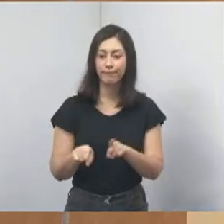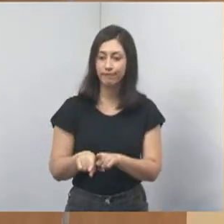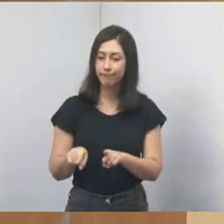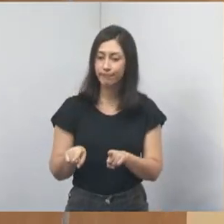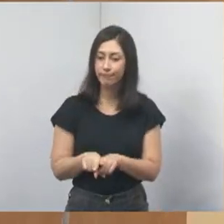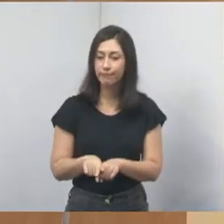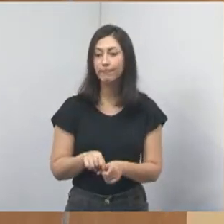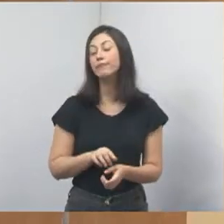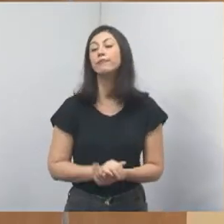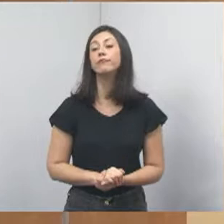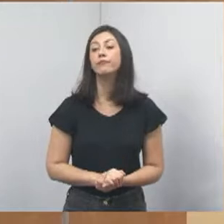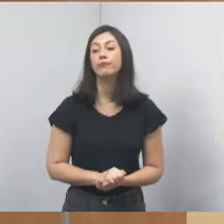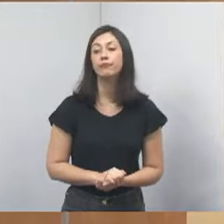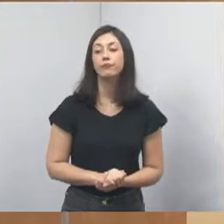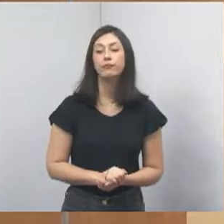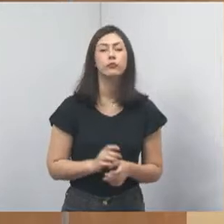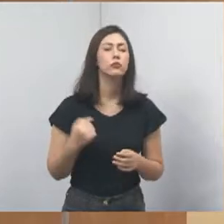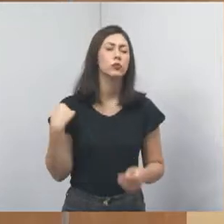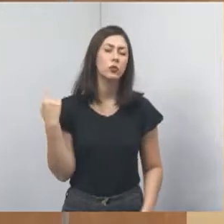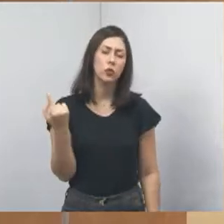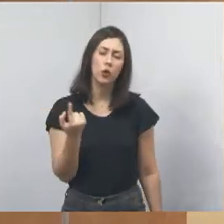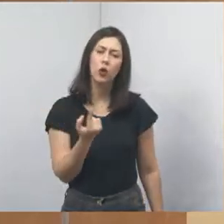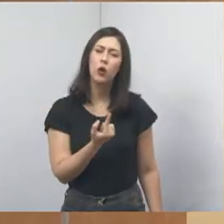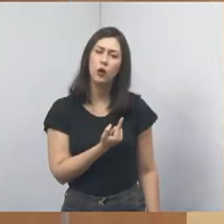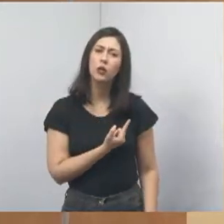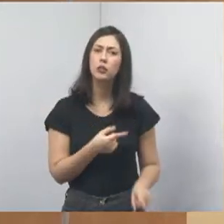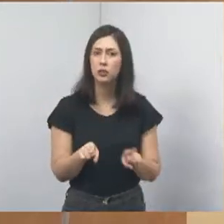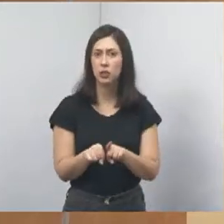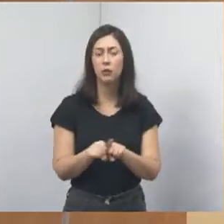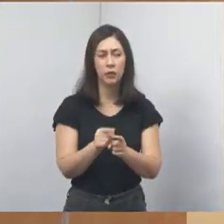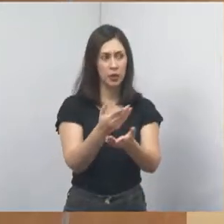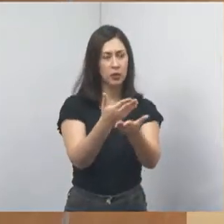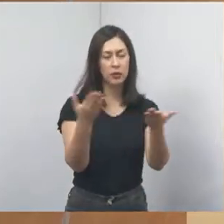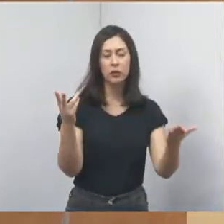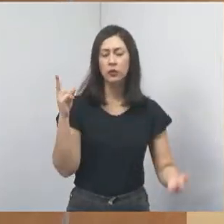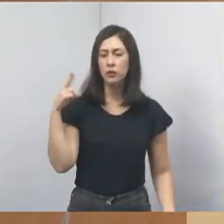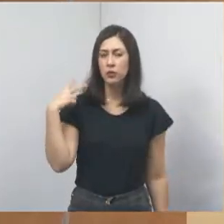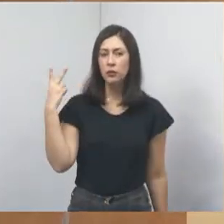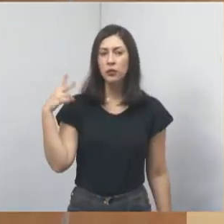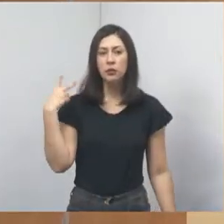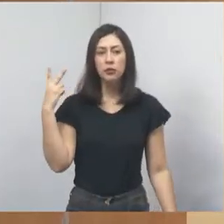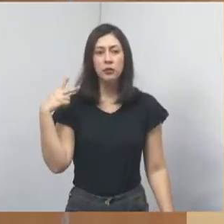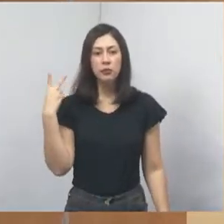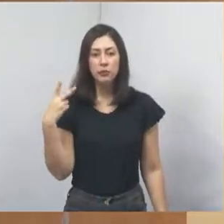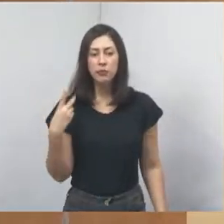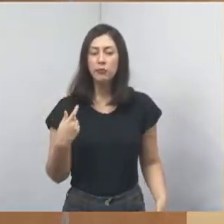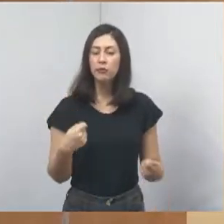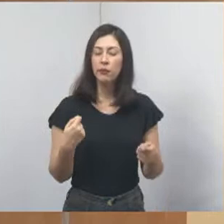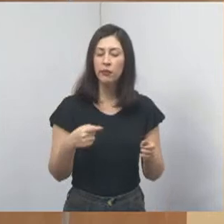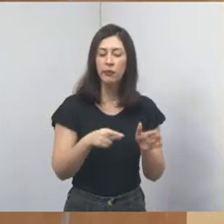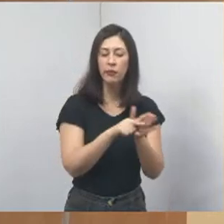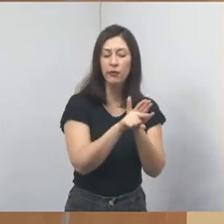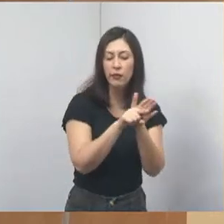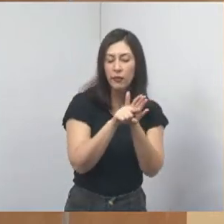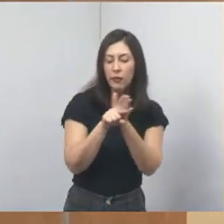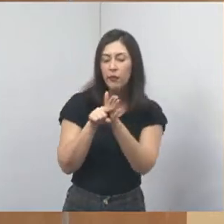parte, enfim, de todos nós, inclusive dos senhores vereadores, vereadoras, consultar as